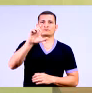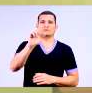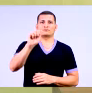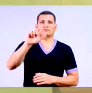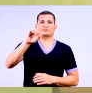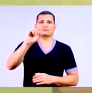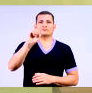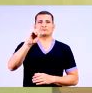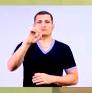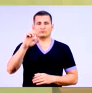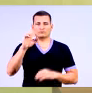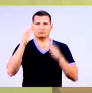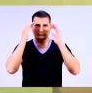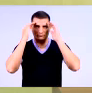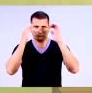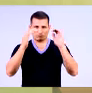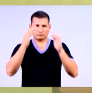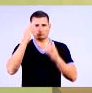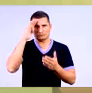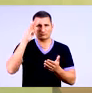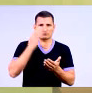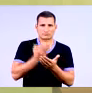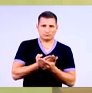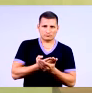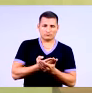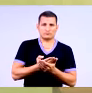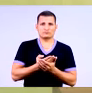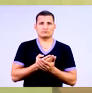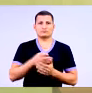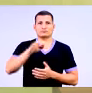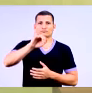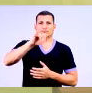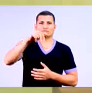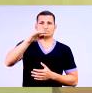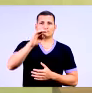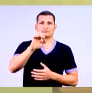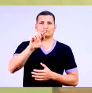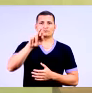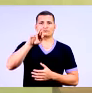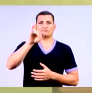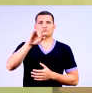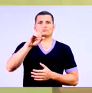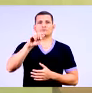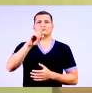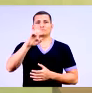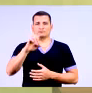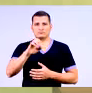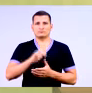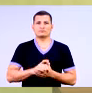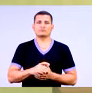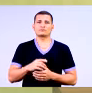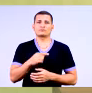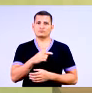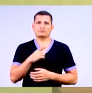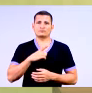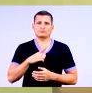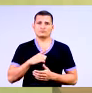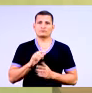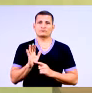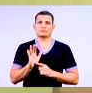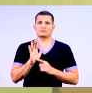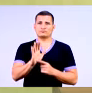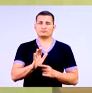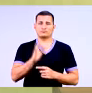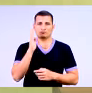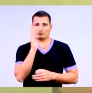como respeito, como a confiança, como a integridade, né? Ele coloca, ele posiciona,